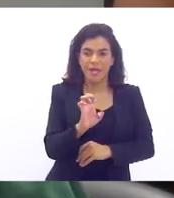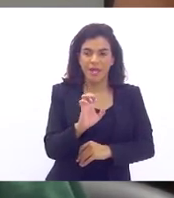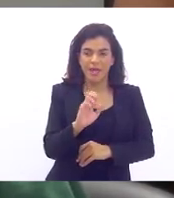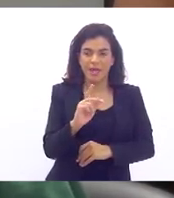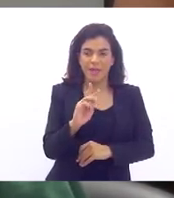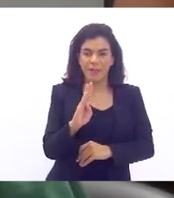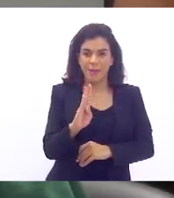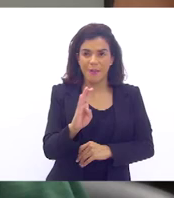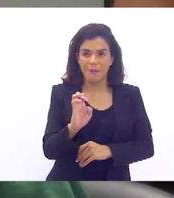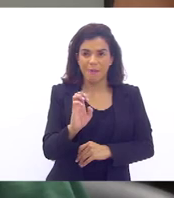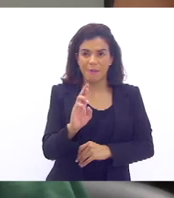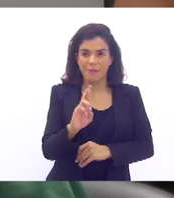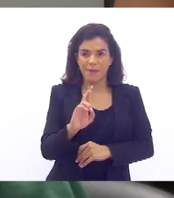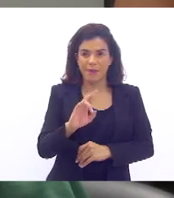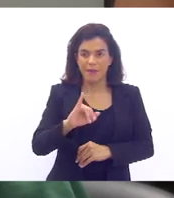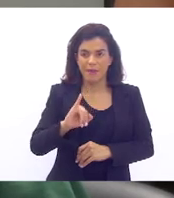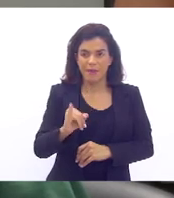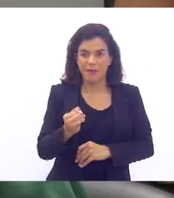e